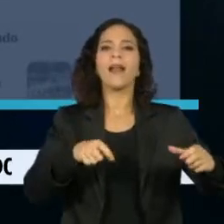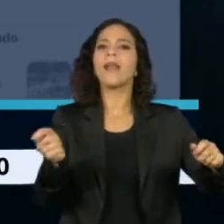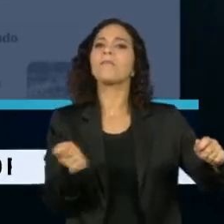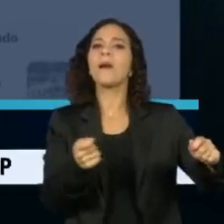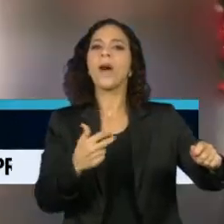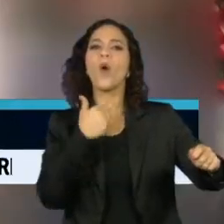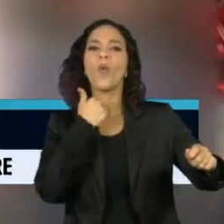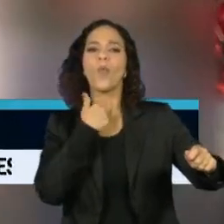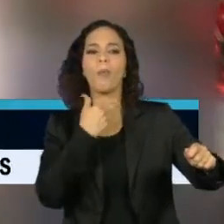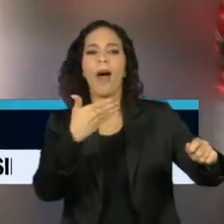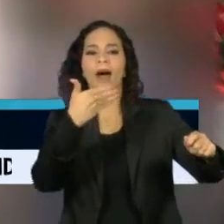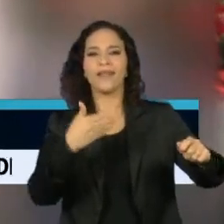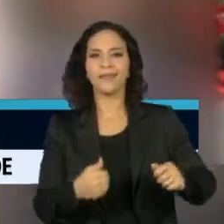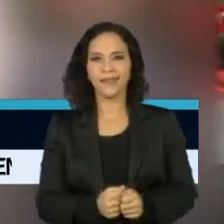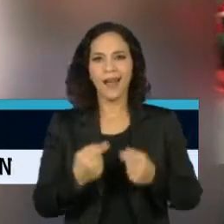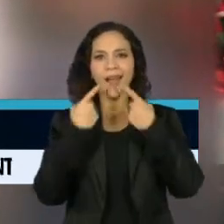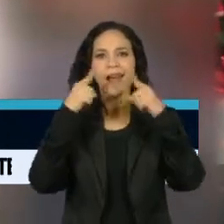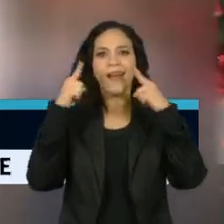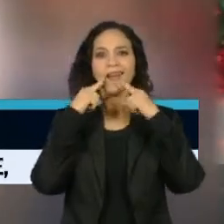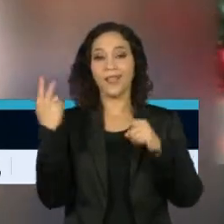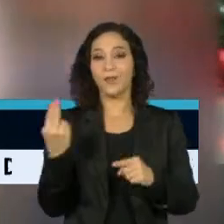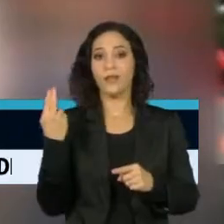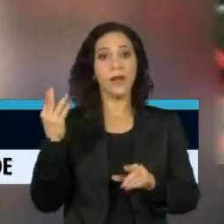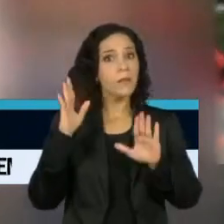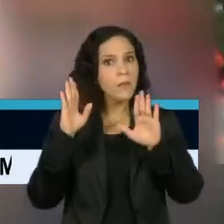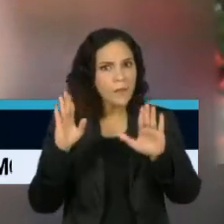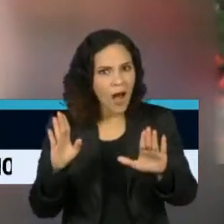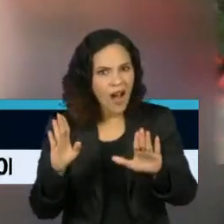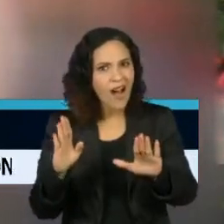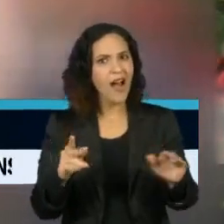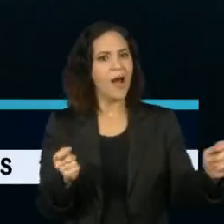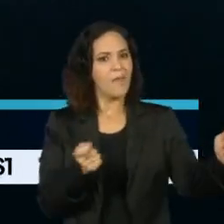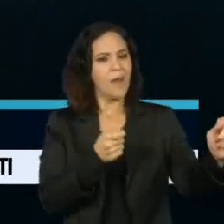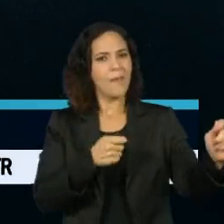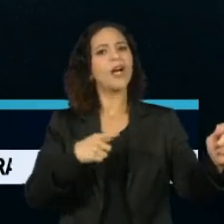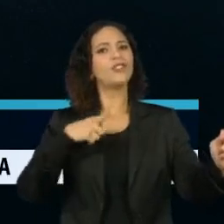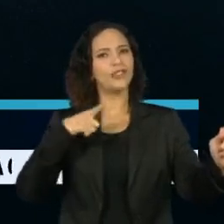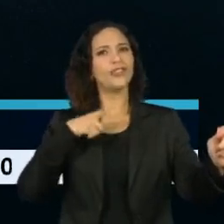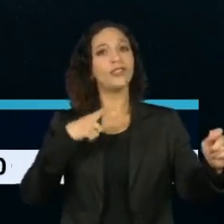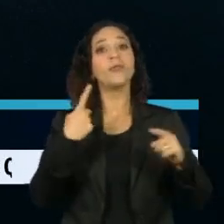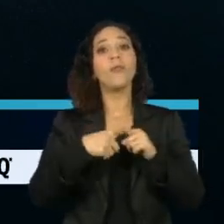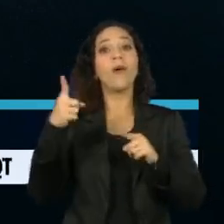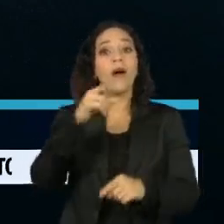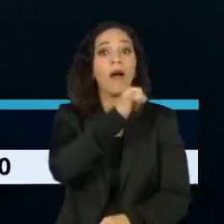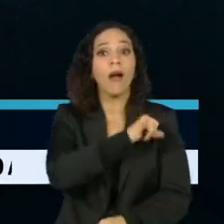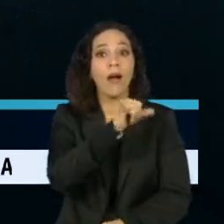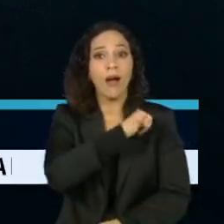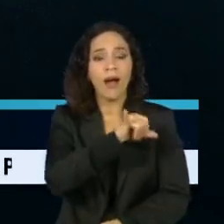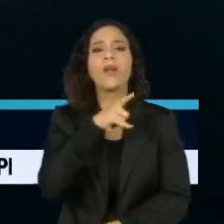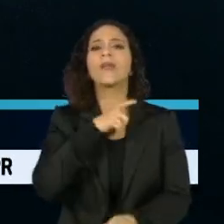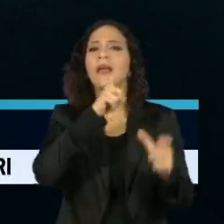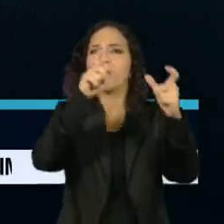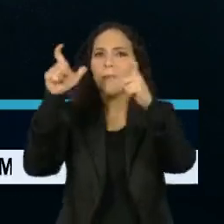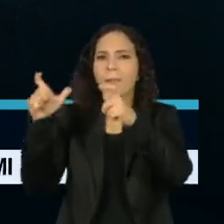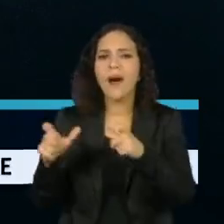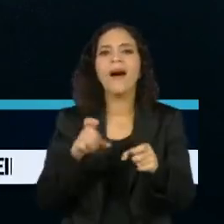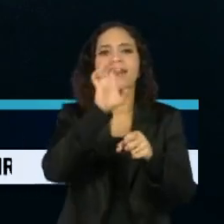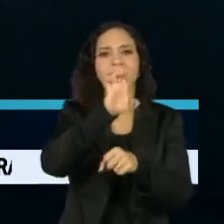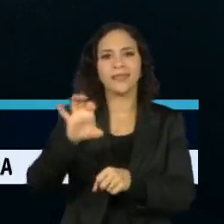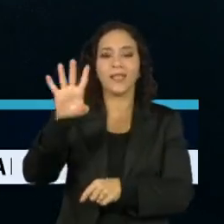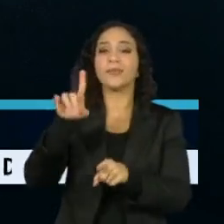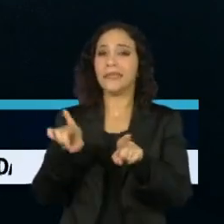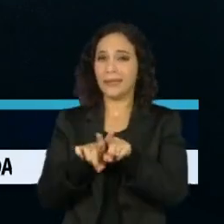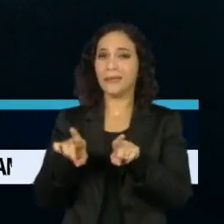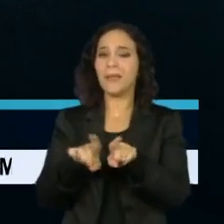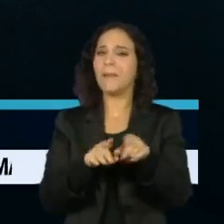sendo usadas. Mas nem todas as panelas estavam cheias nesta sexta-feira, porque teve panelaço em diversos estados. No Rio